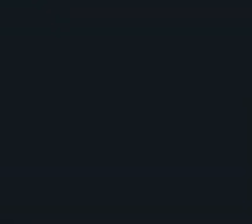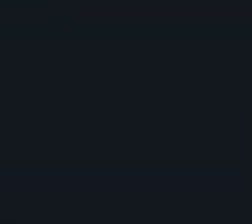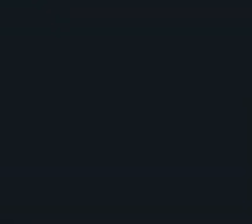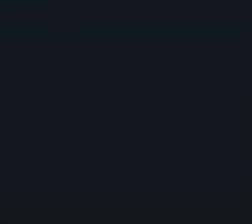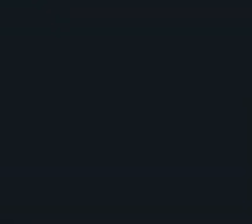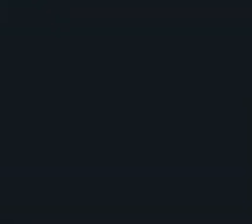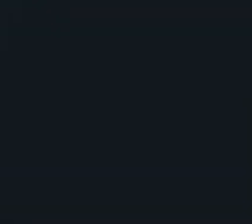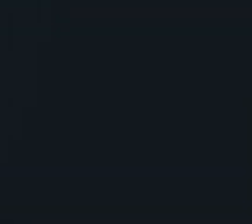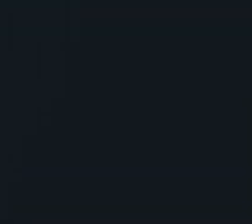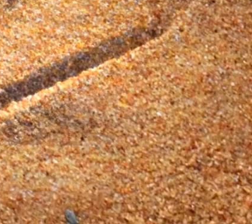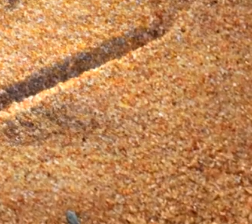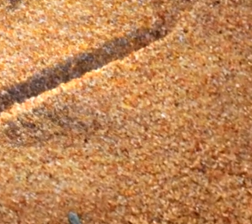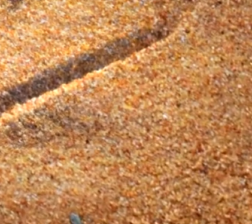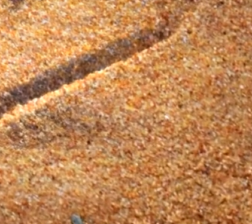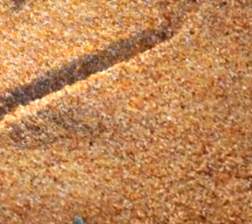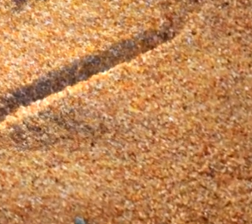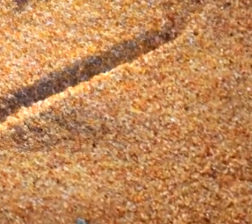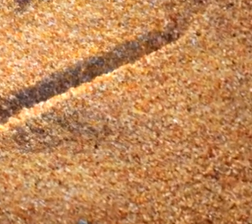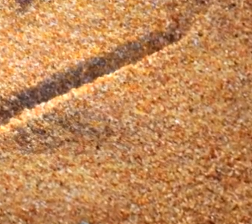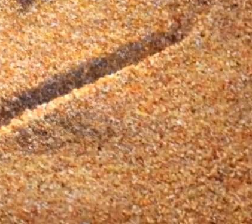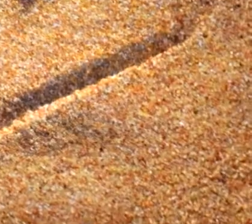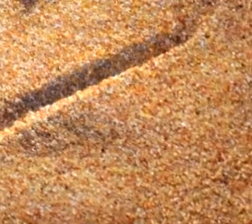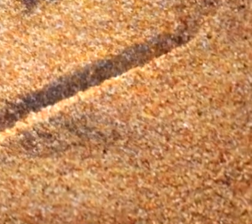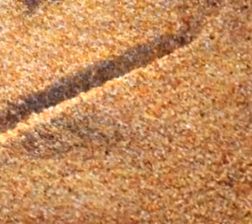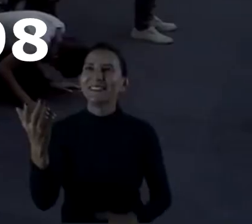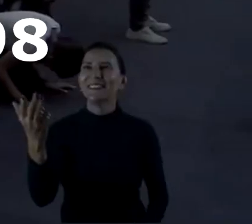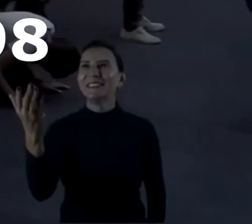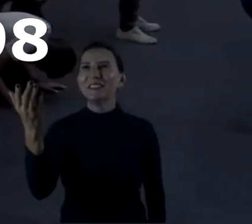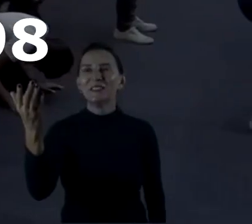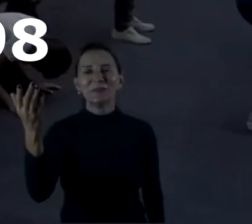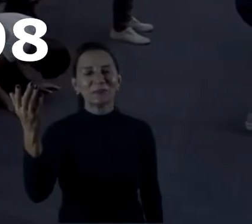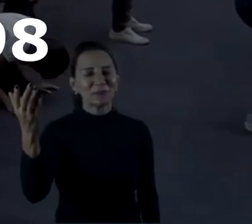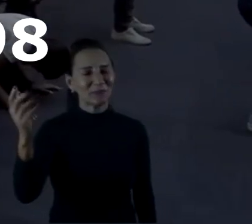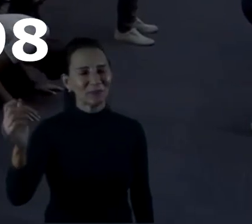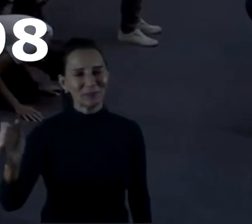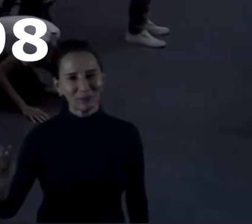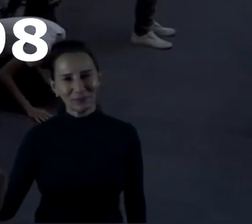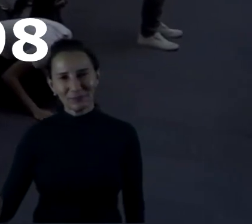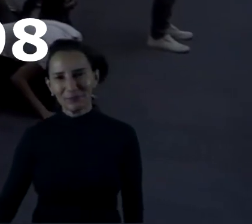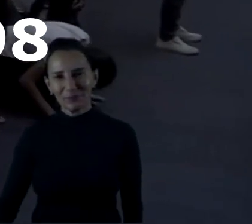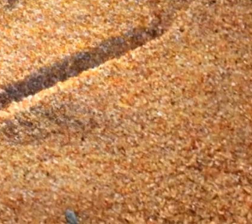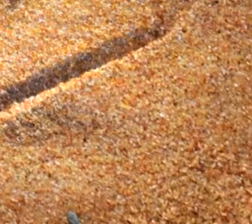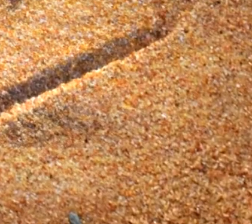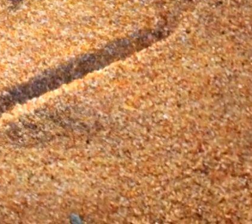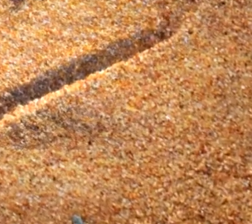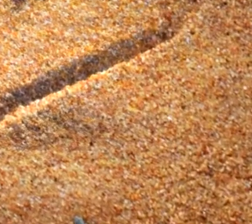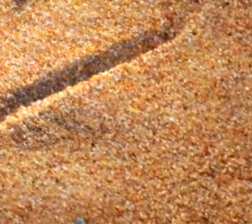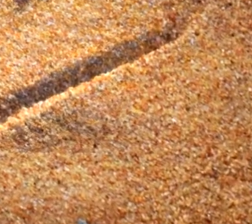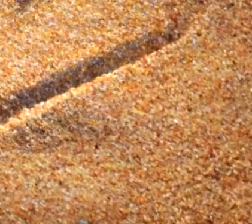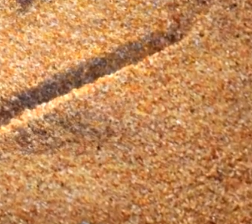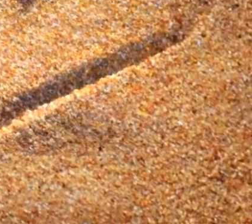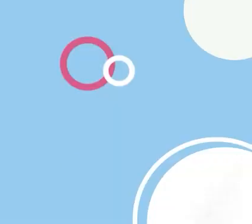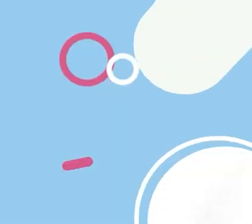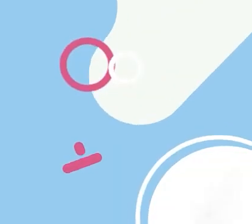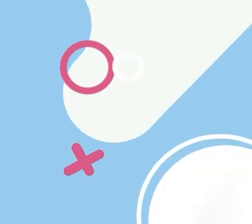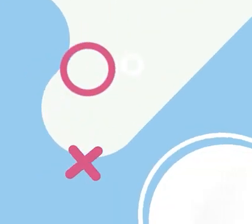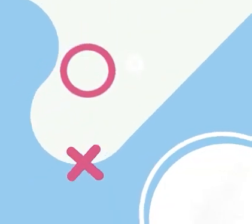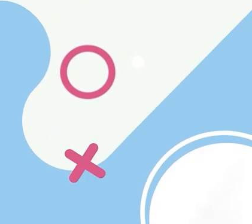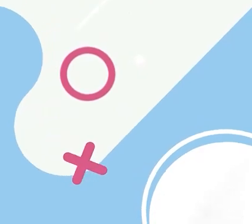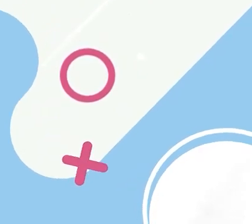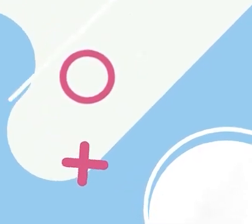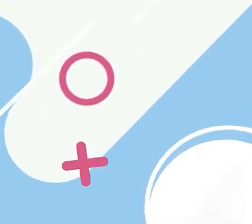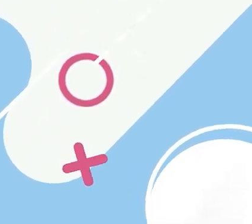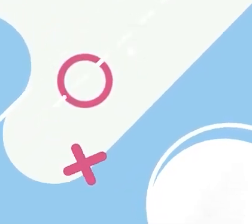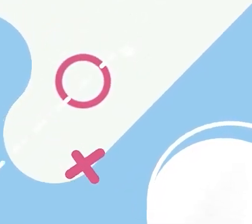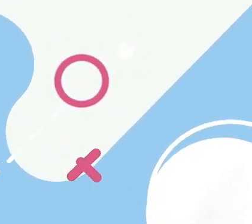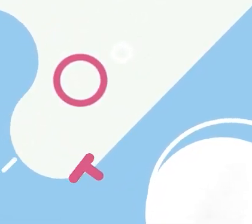E muito mais. De 3 a 7 de setembro, aqui na Igreja Batista Getsêmani. Olá,